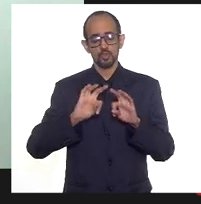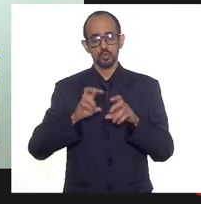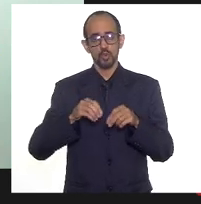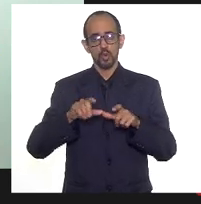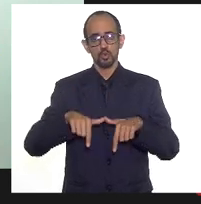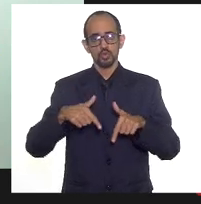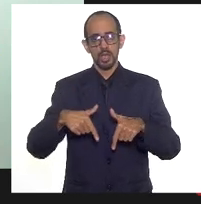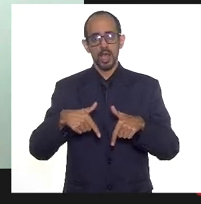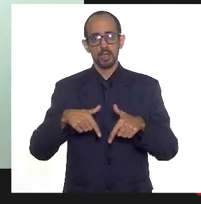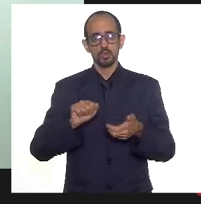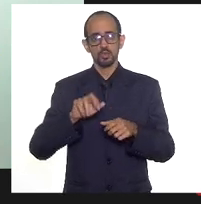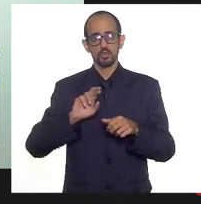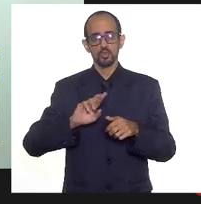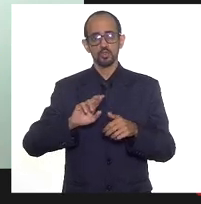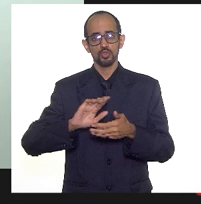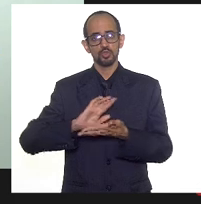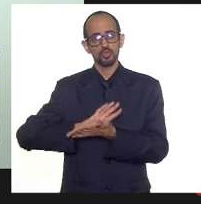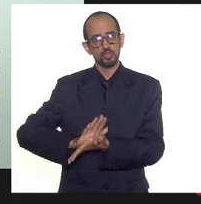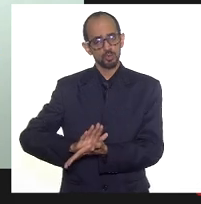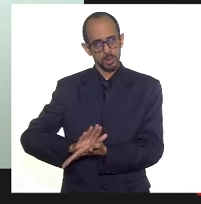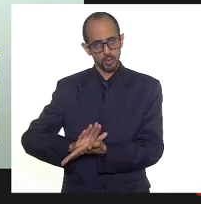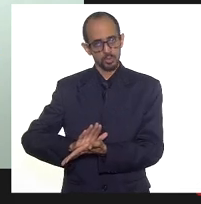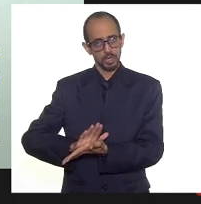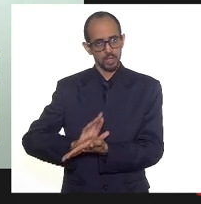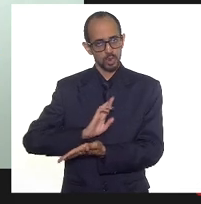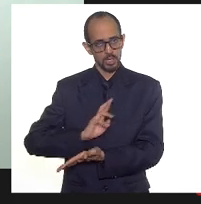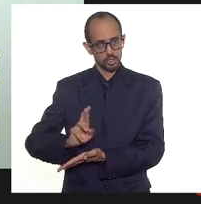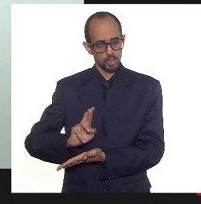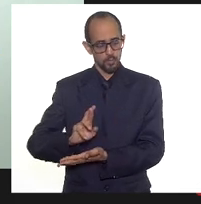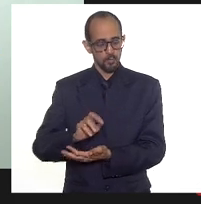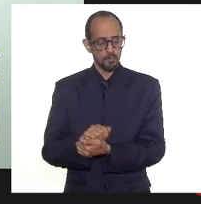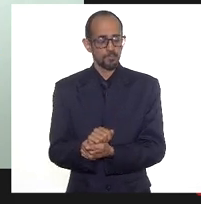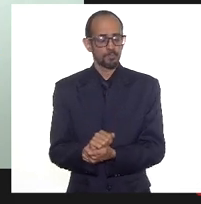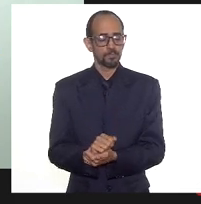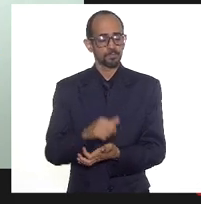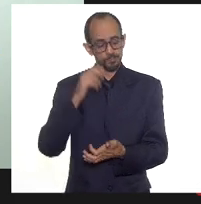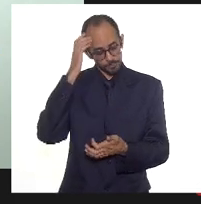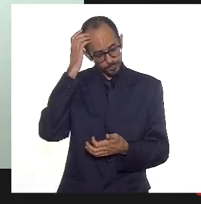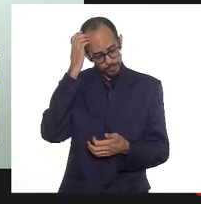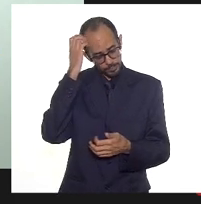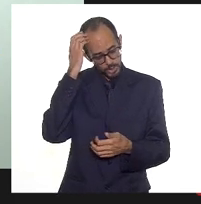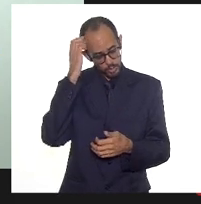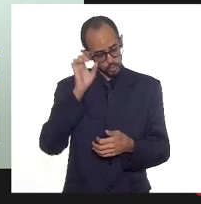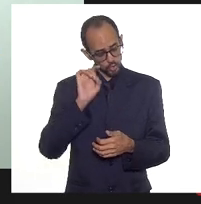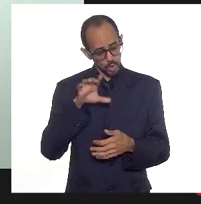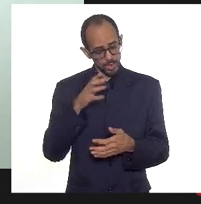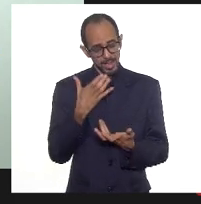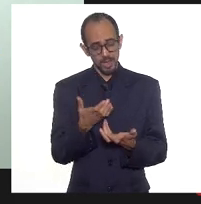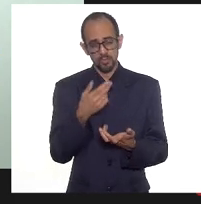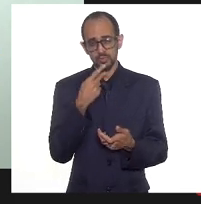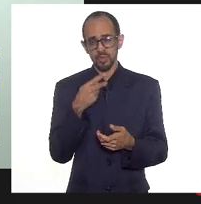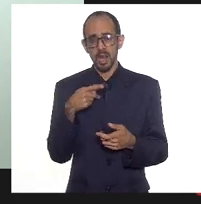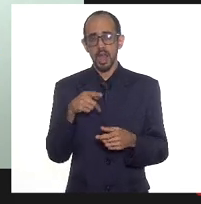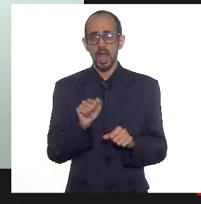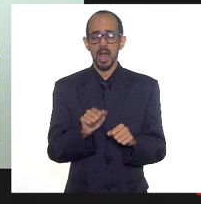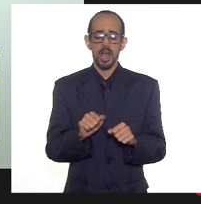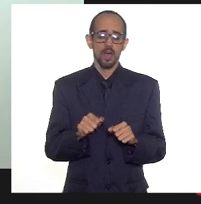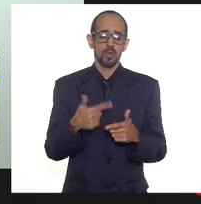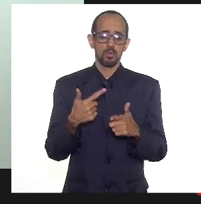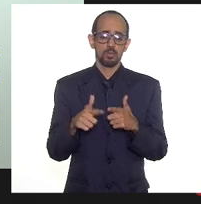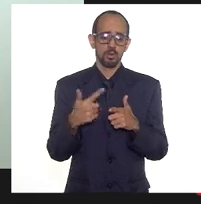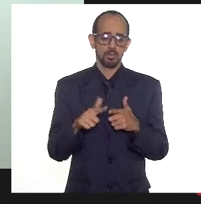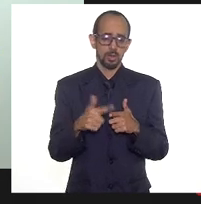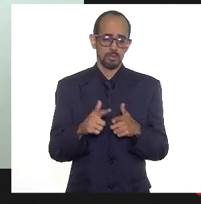de intolerância religiosa. E aí eu só queria ponderar uma questão, que como foi trazido o fato